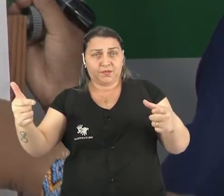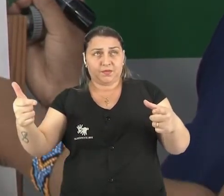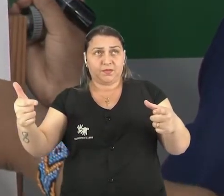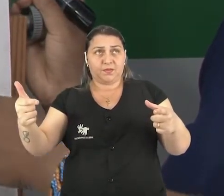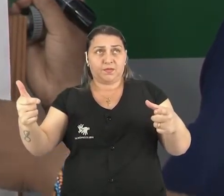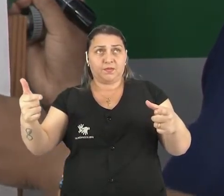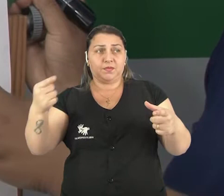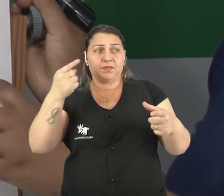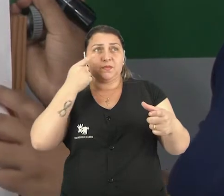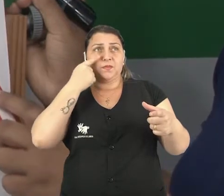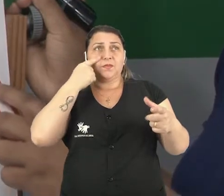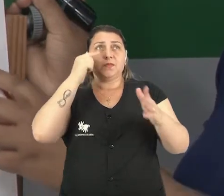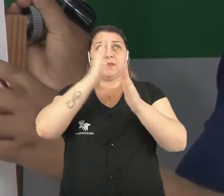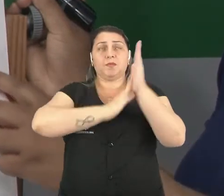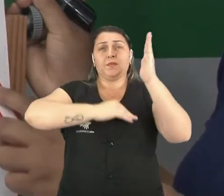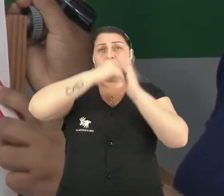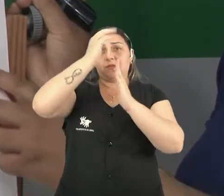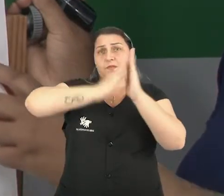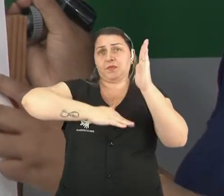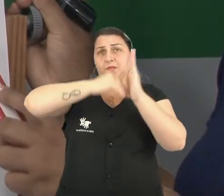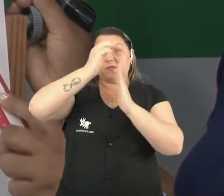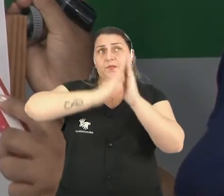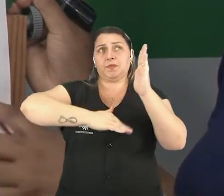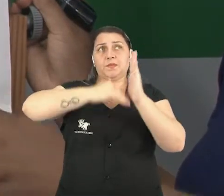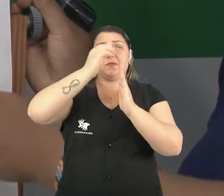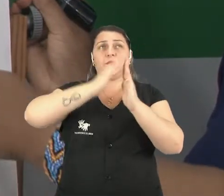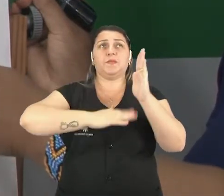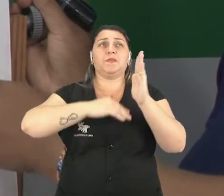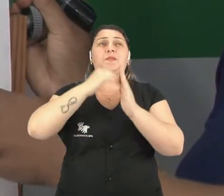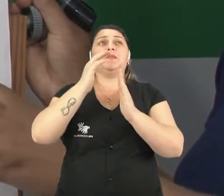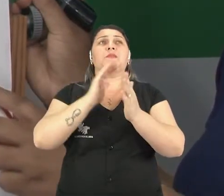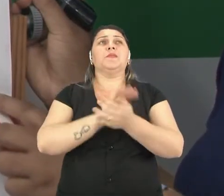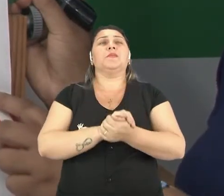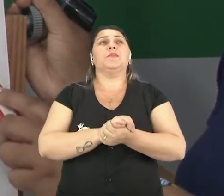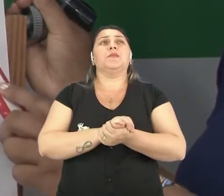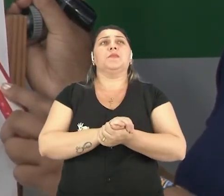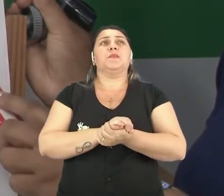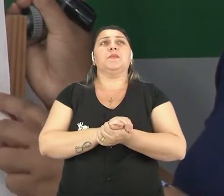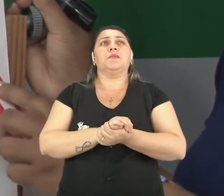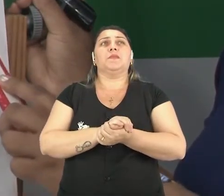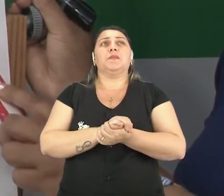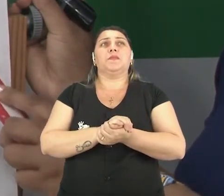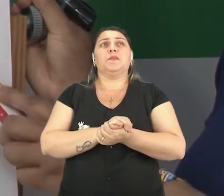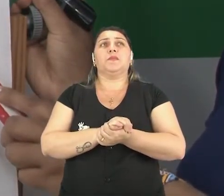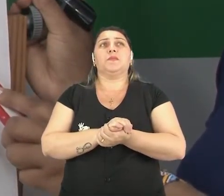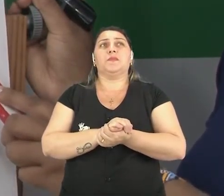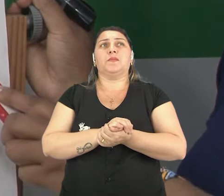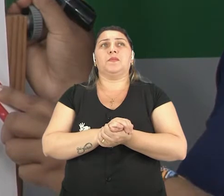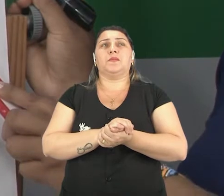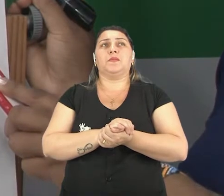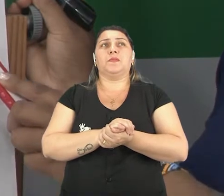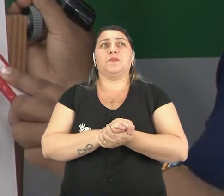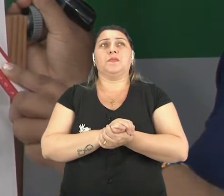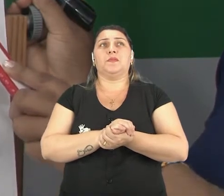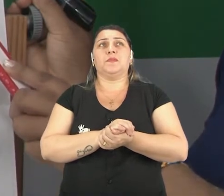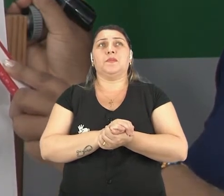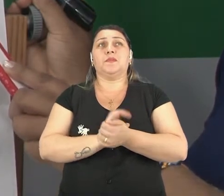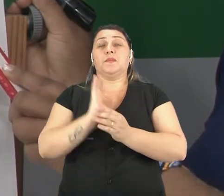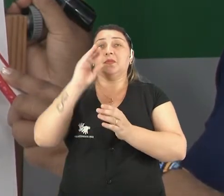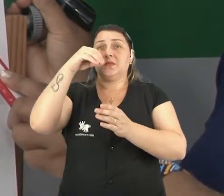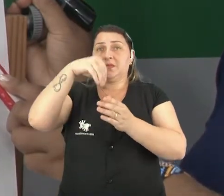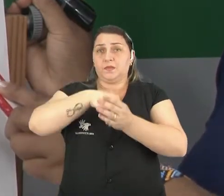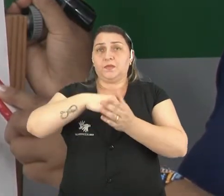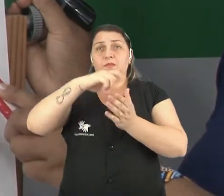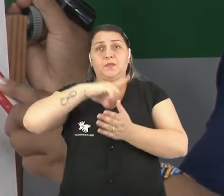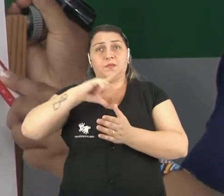que ao pintar a dimensão aqui, ó, o preenchimento é o mesmo. Aqui dentro aqui teve